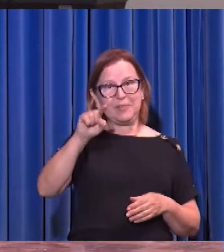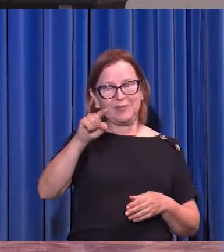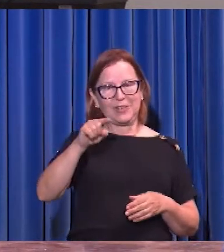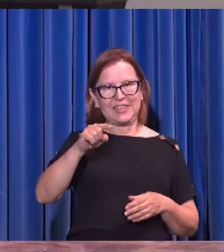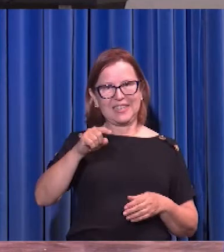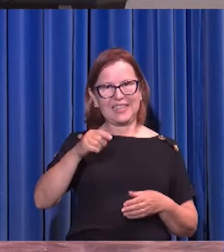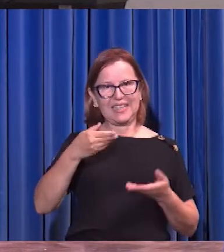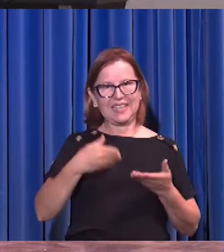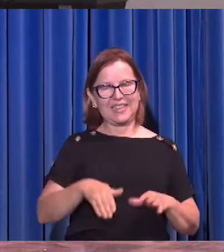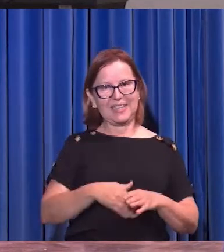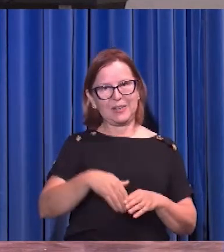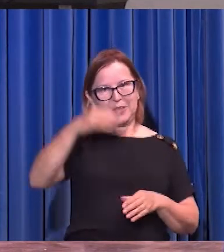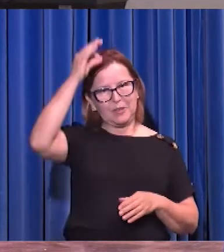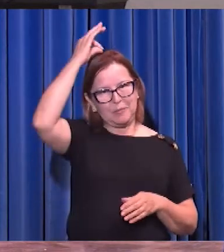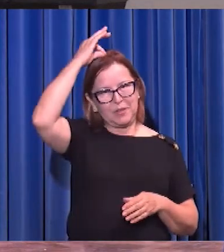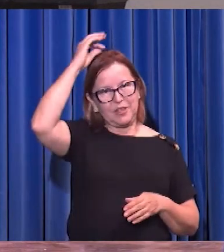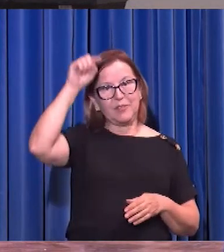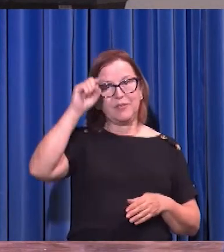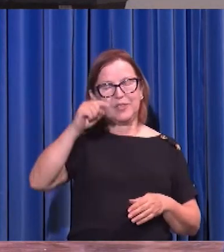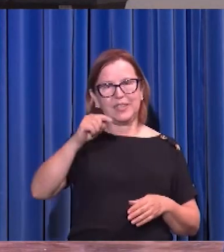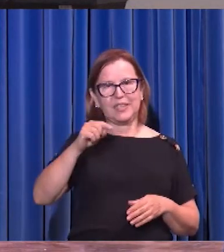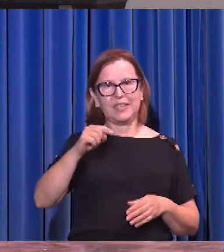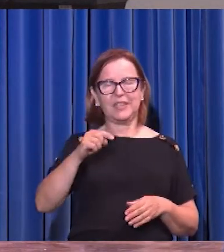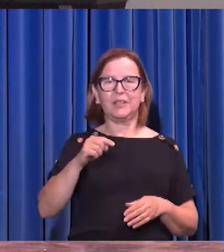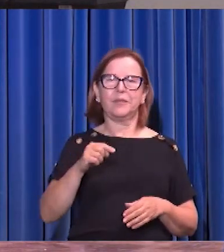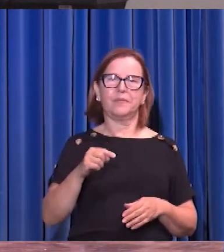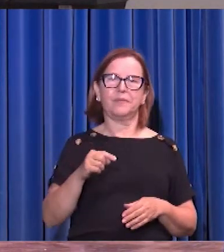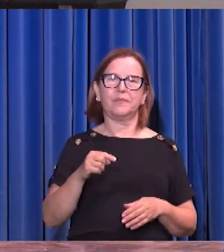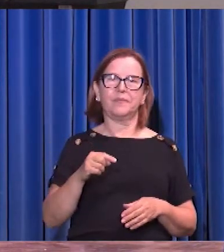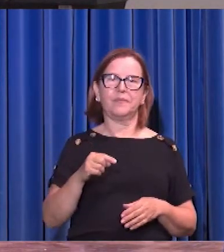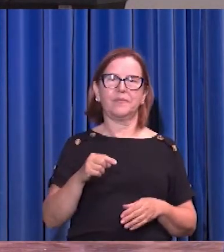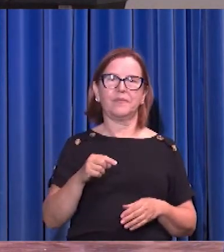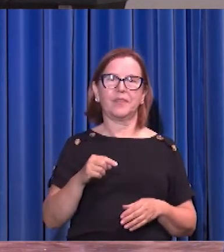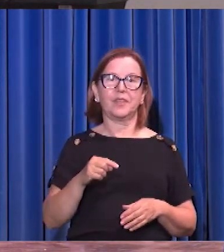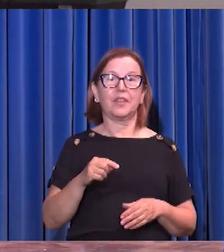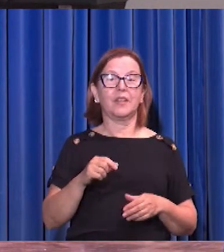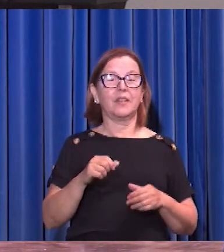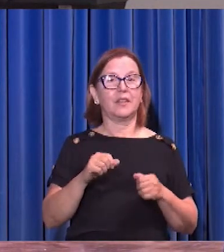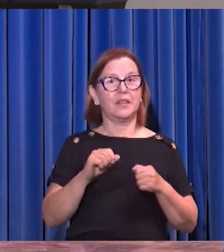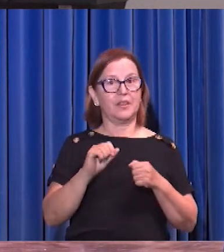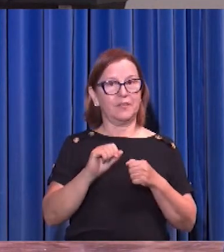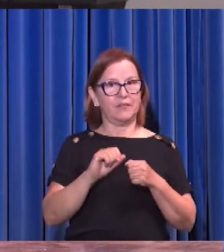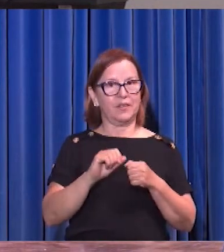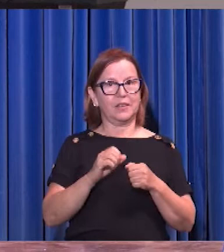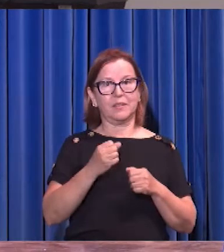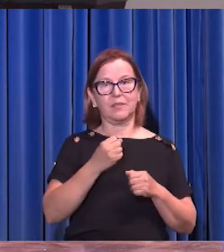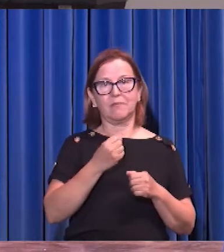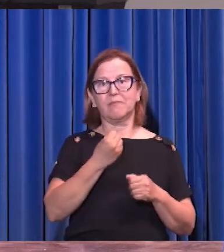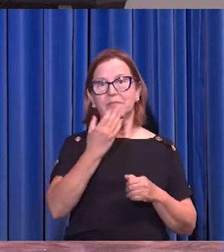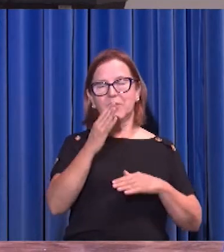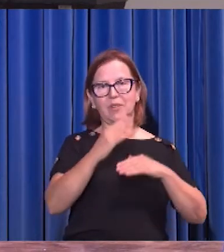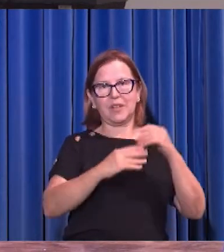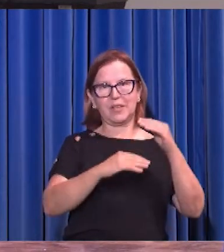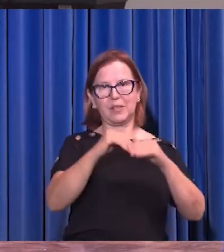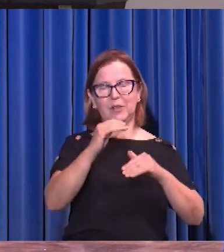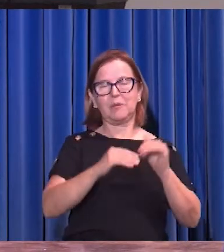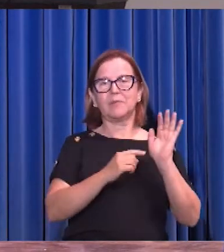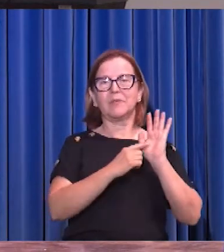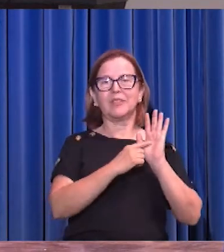novo, você vai produzir boas obras. Você vai evidenciar uma